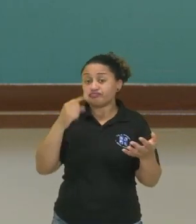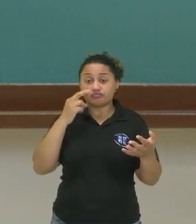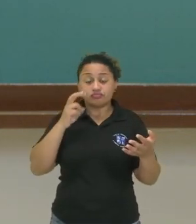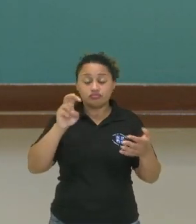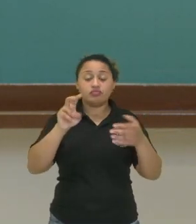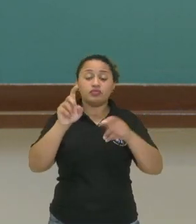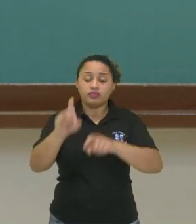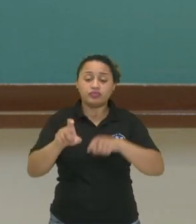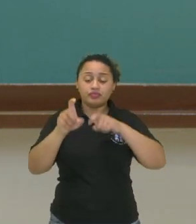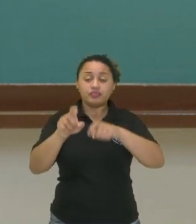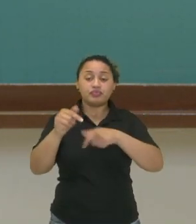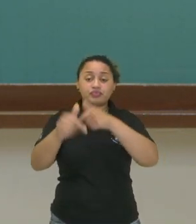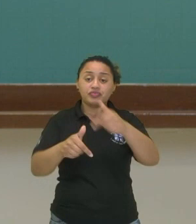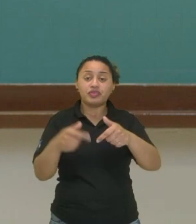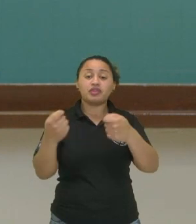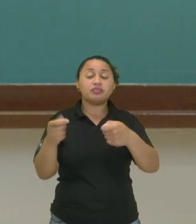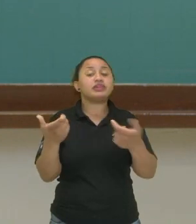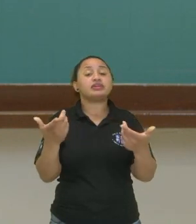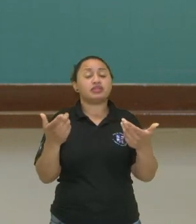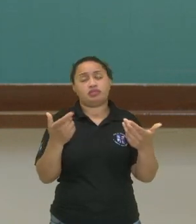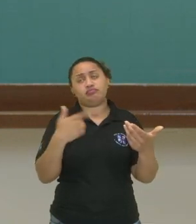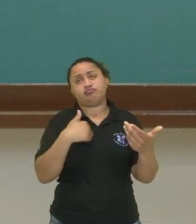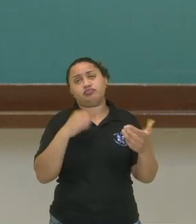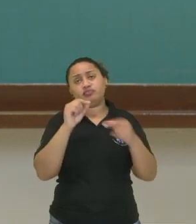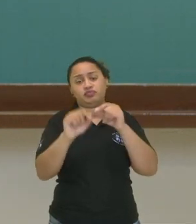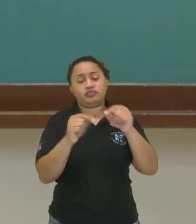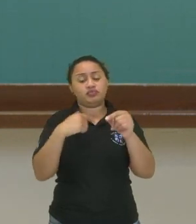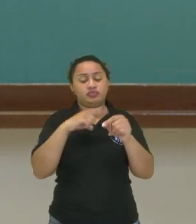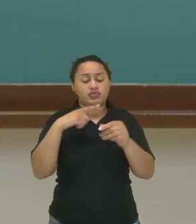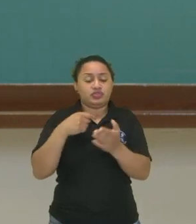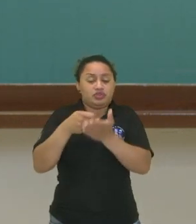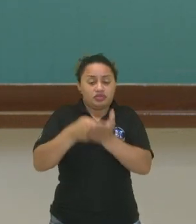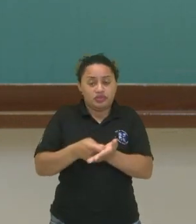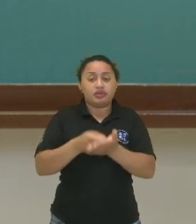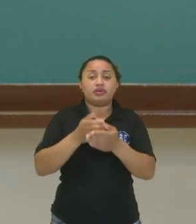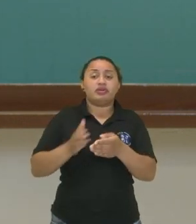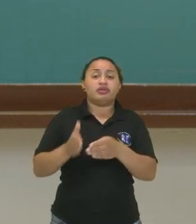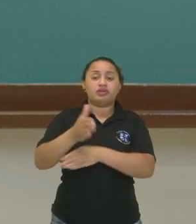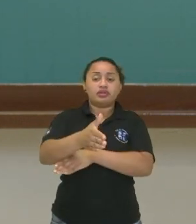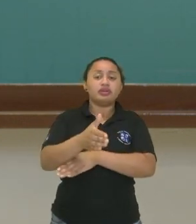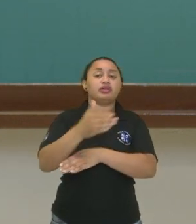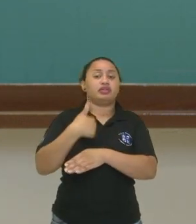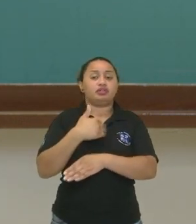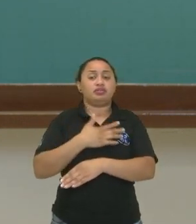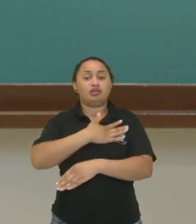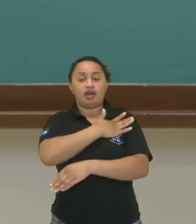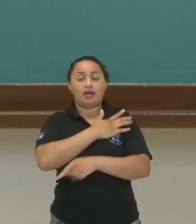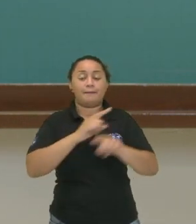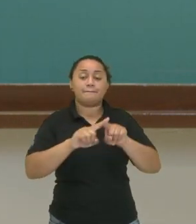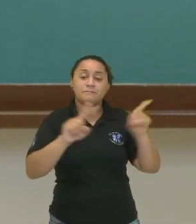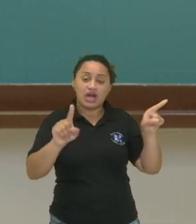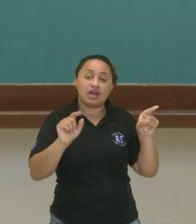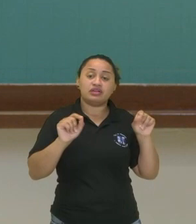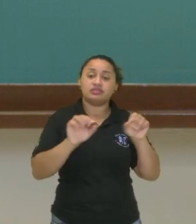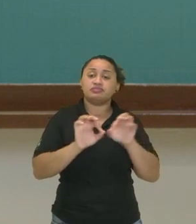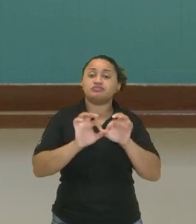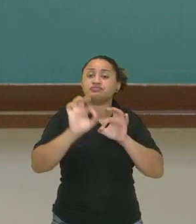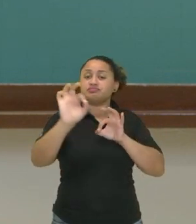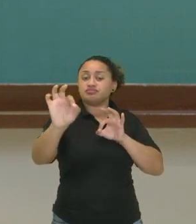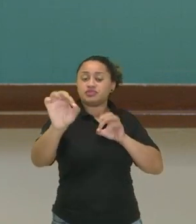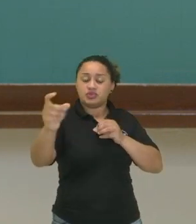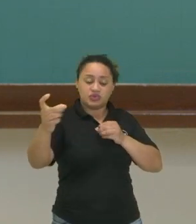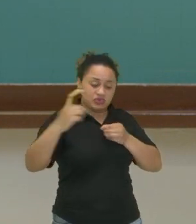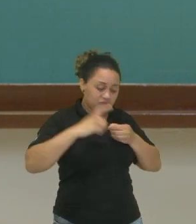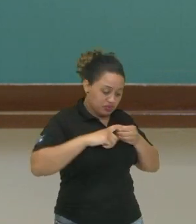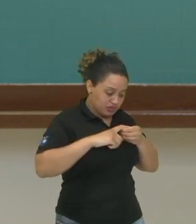camponeses tinham que fazer os plebeus tinham que fazer uma obrigatoriedade de alistamento. Mas por serem muito distantes, quando